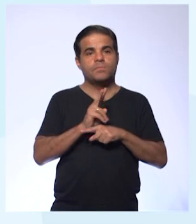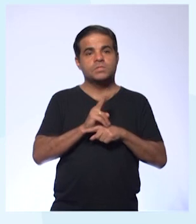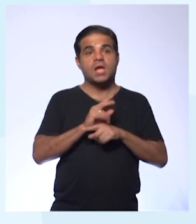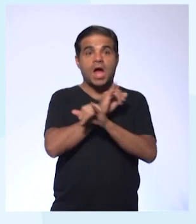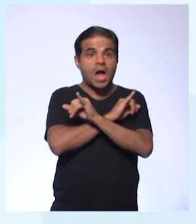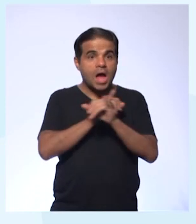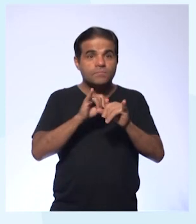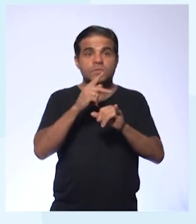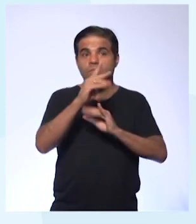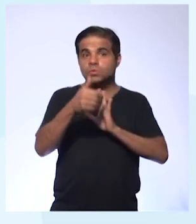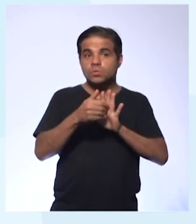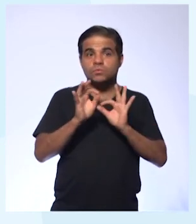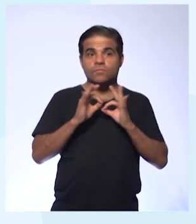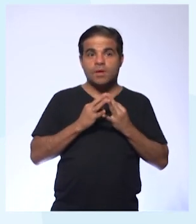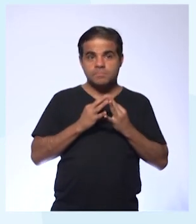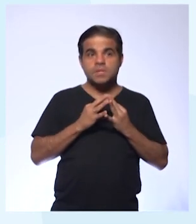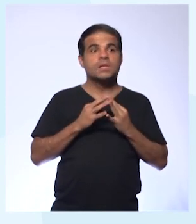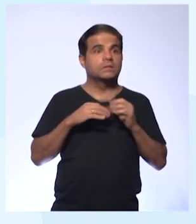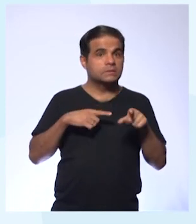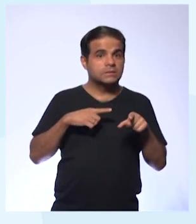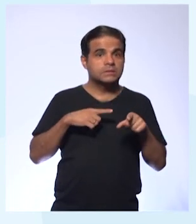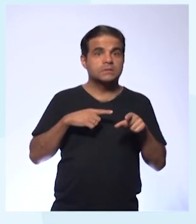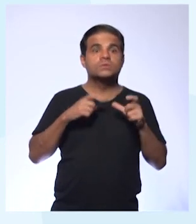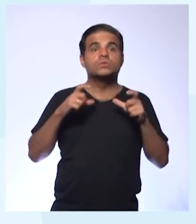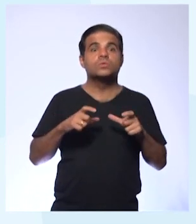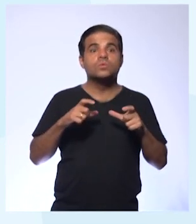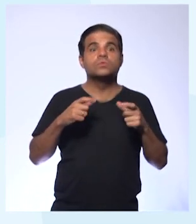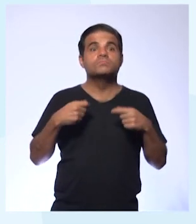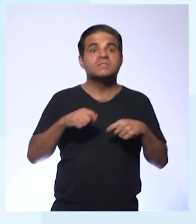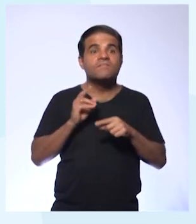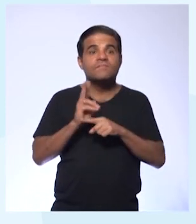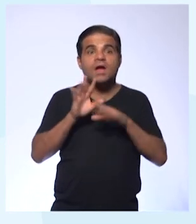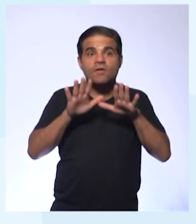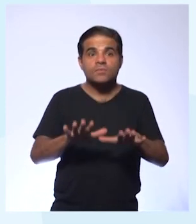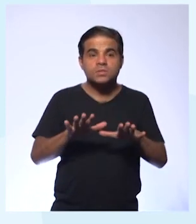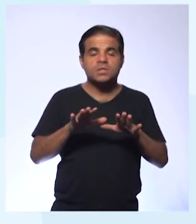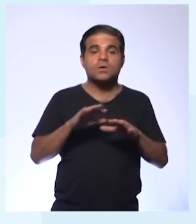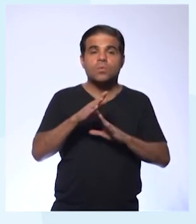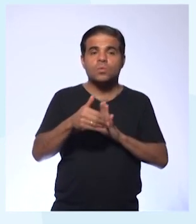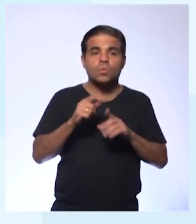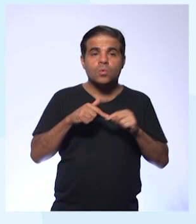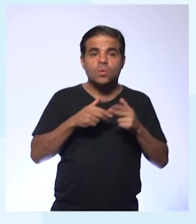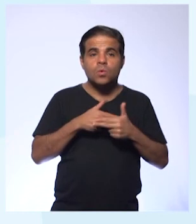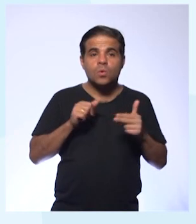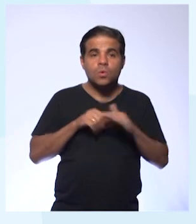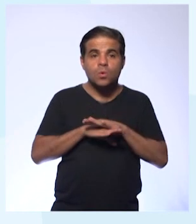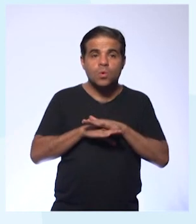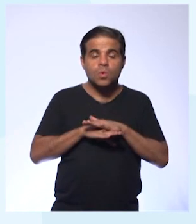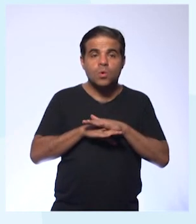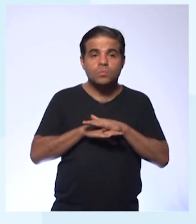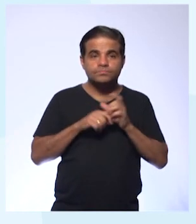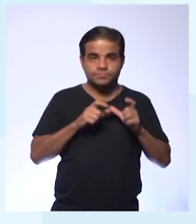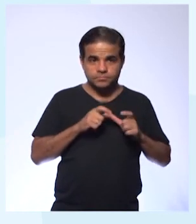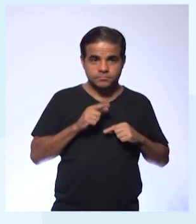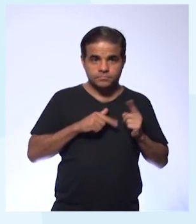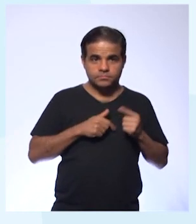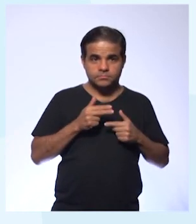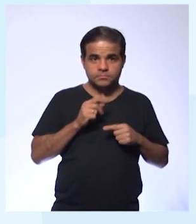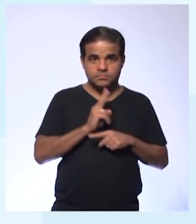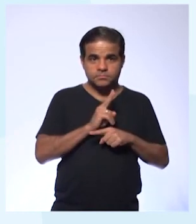a todos os familiares em que cômodo devem se proteger. Guarde os objetos de valor em um lugar protegido e